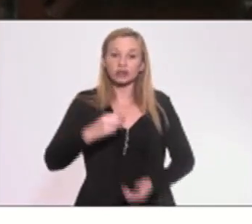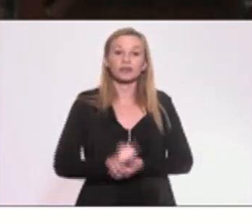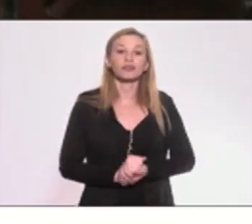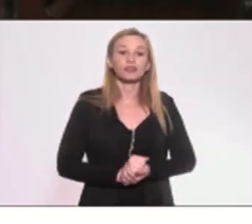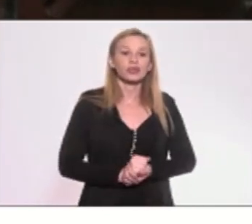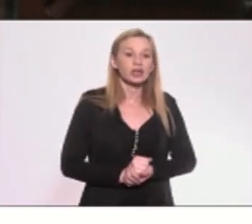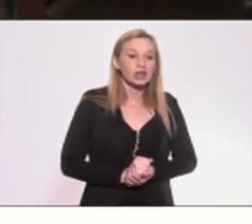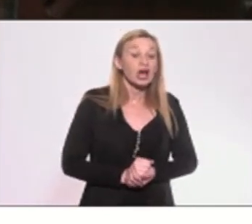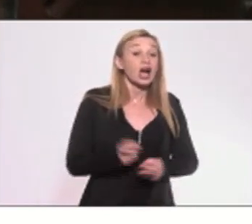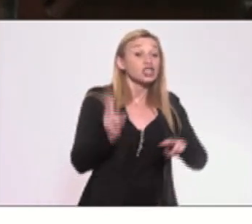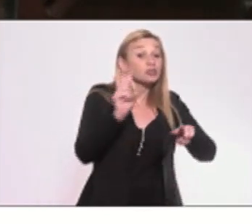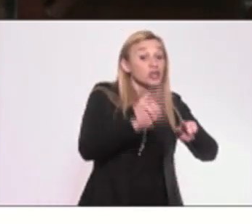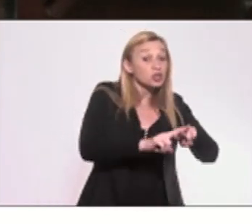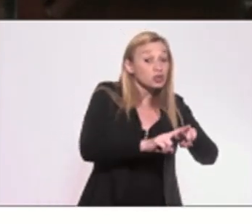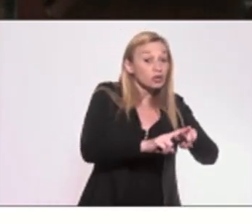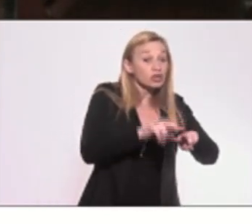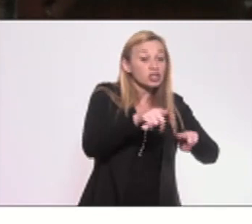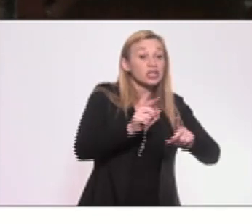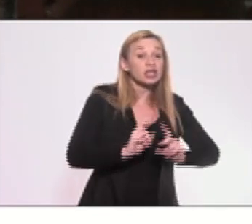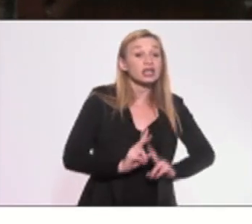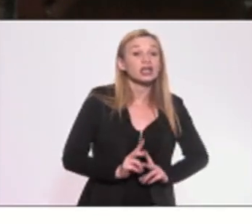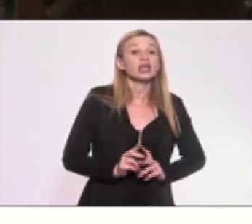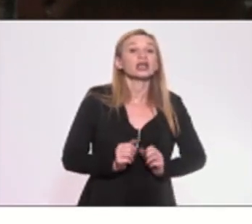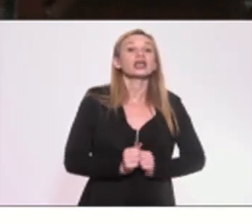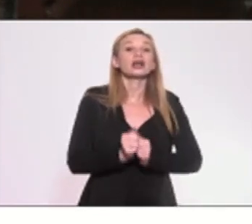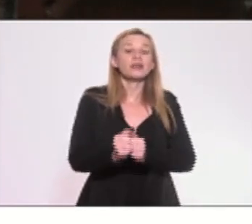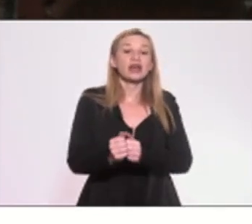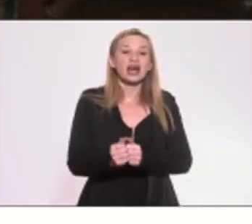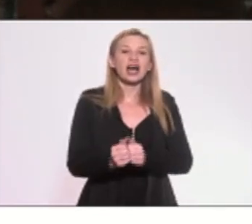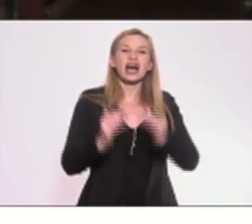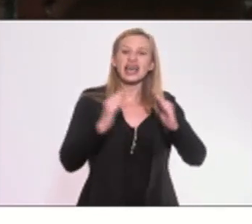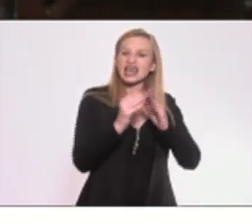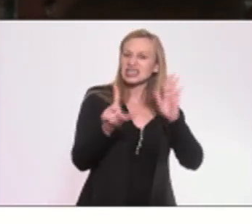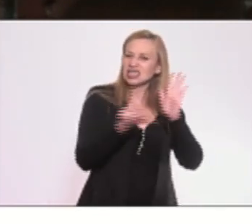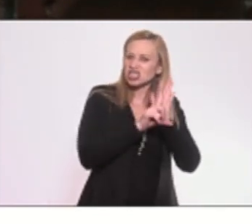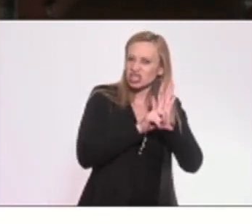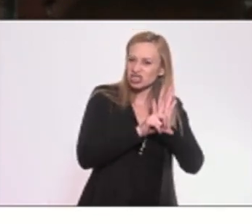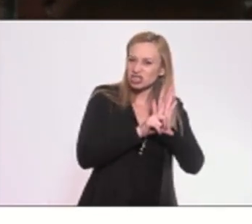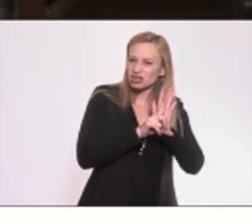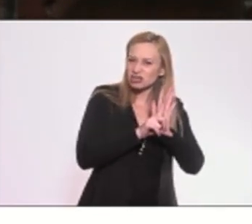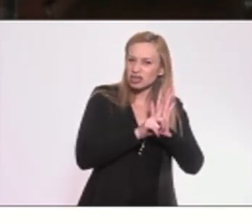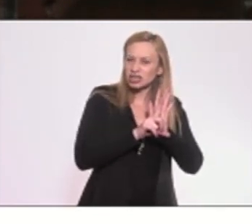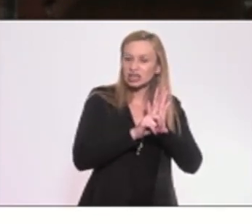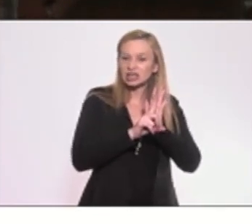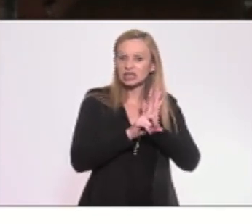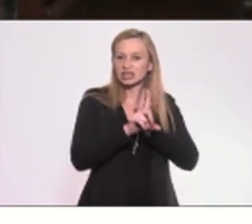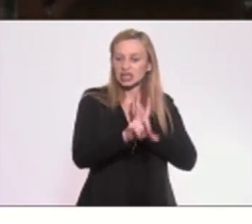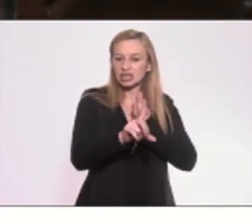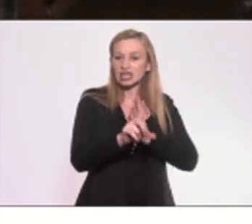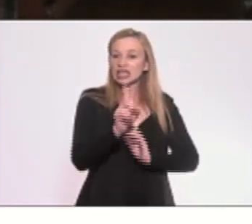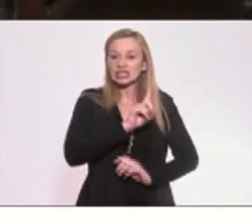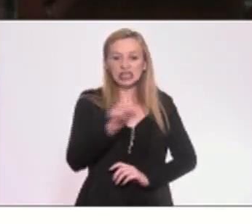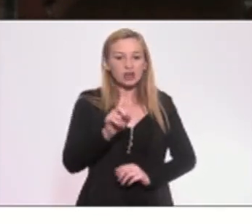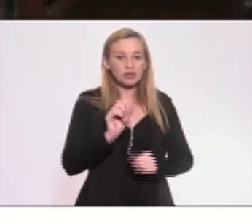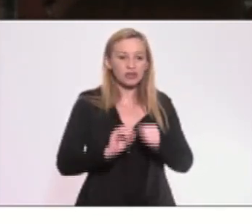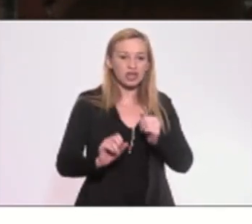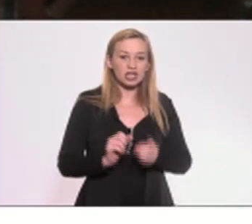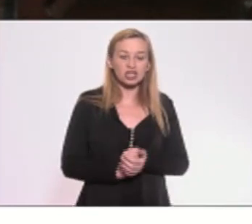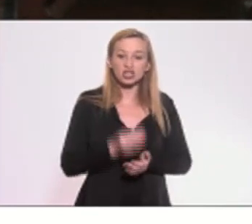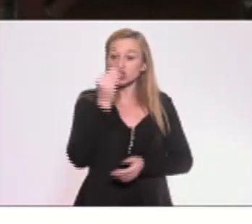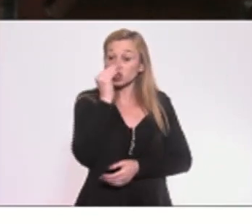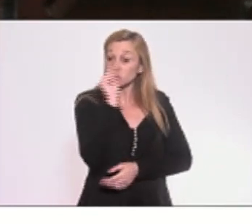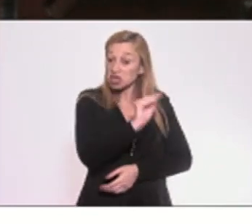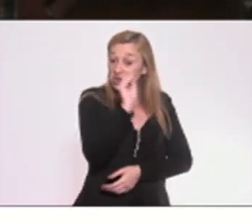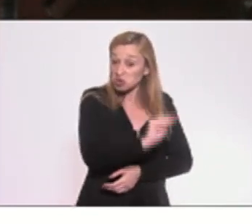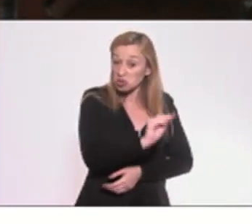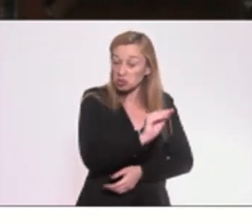quando das prisões, encaminhar a Casa Legislativa para deliberar. E assim não o fez. Ignorou